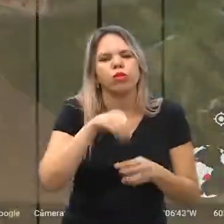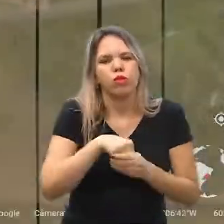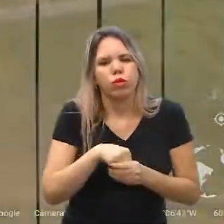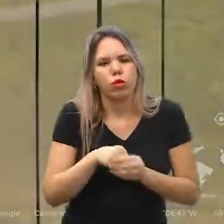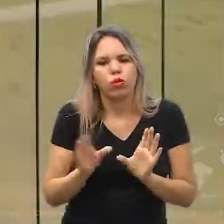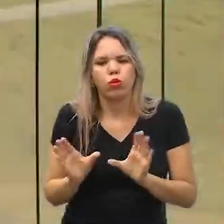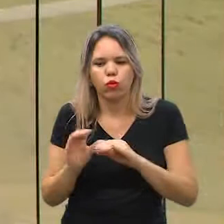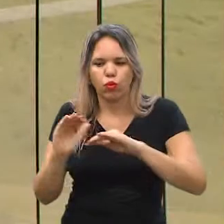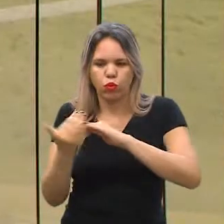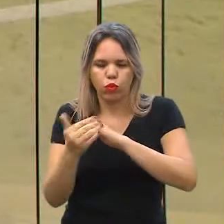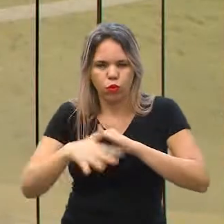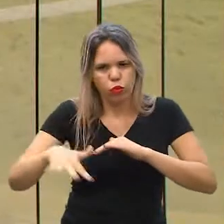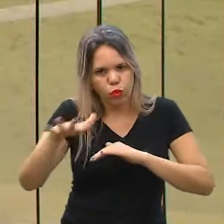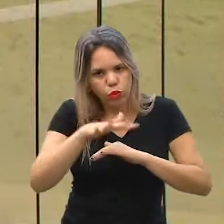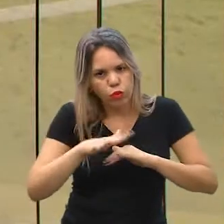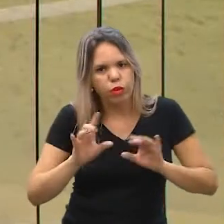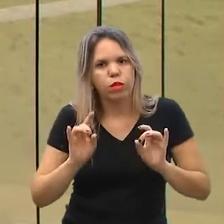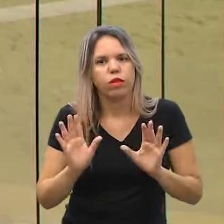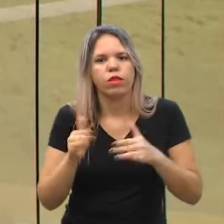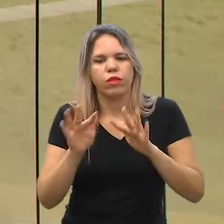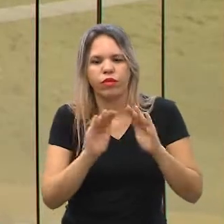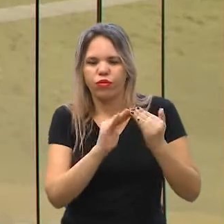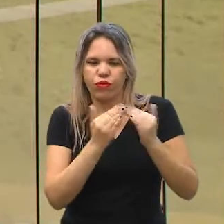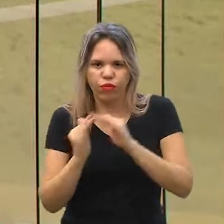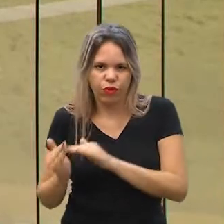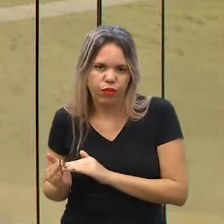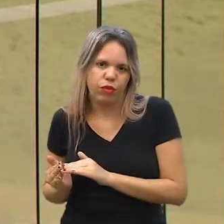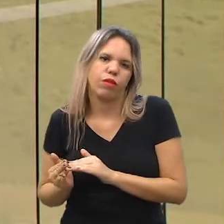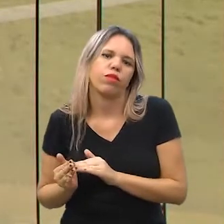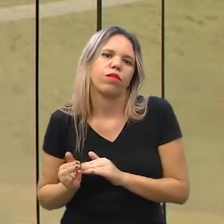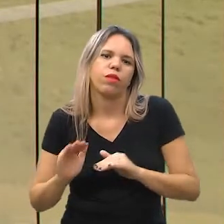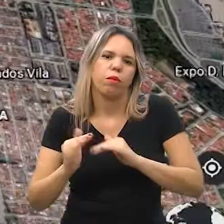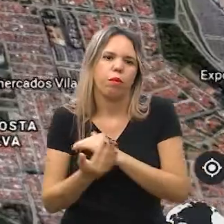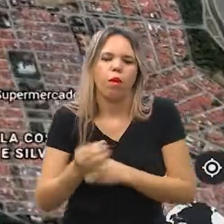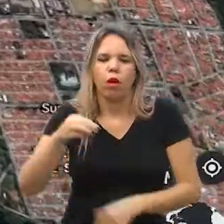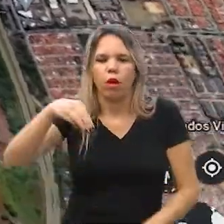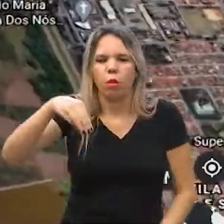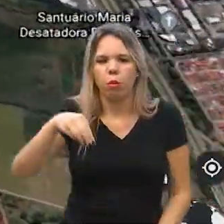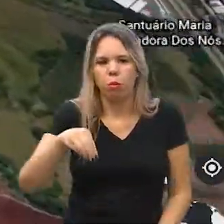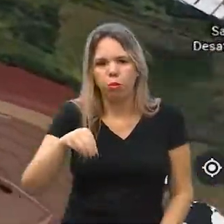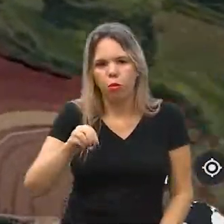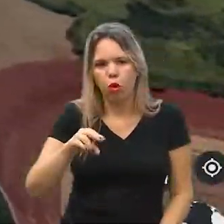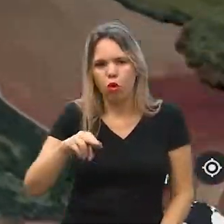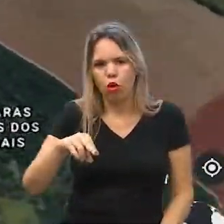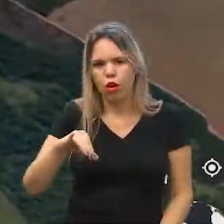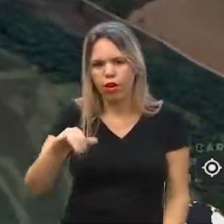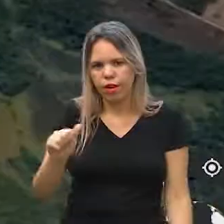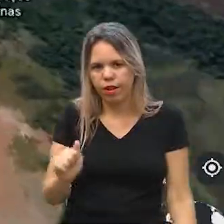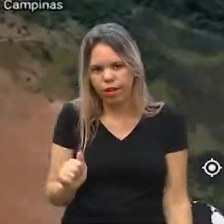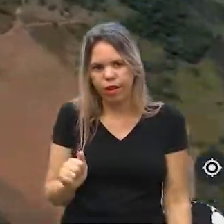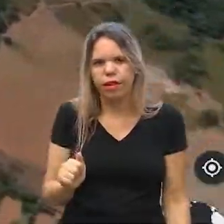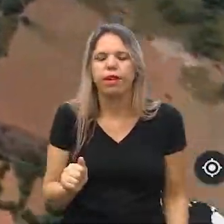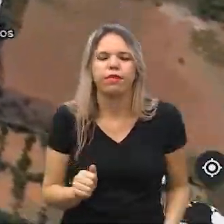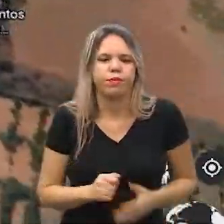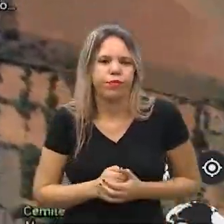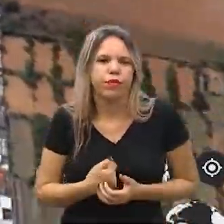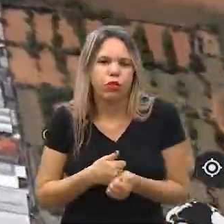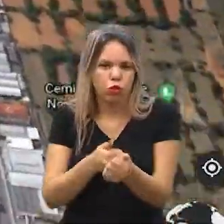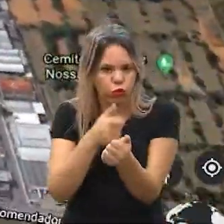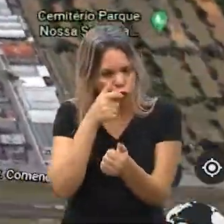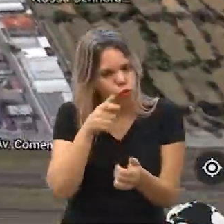da comunidade, especialmente na favela do Jardim Santa Mônica e do Jardim São Marcos, e